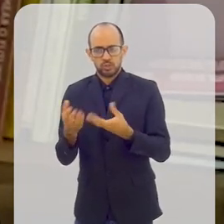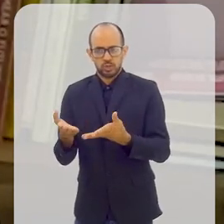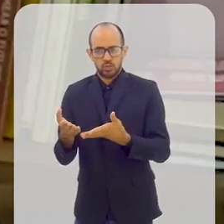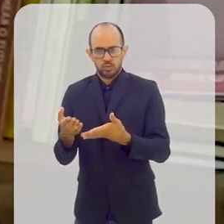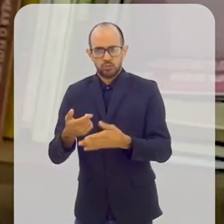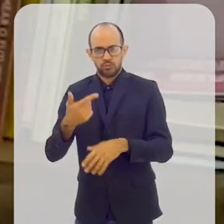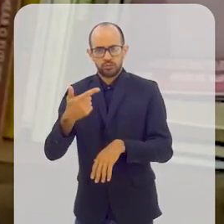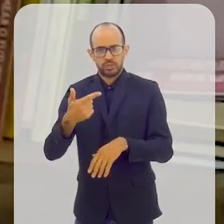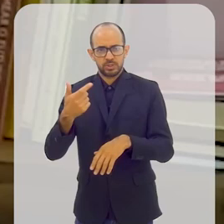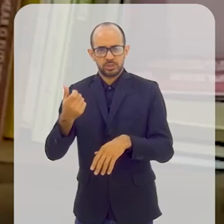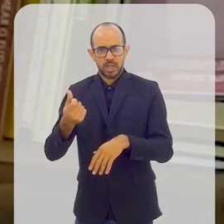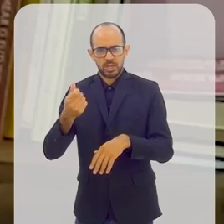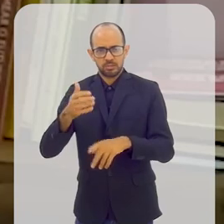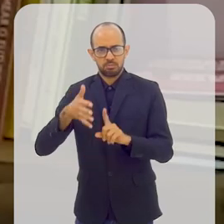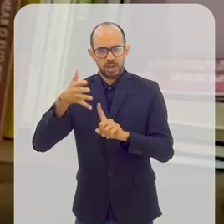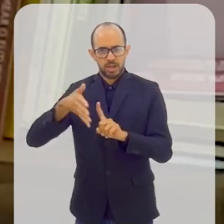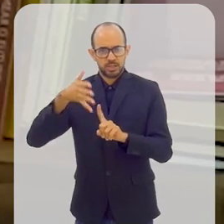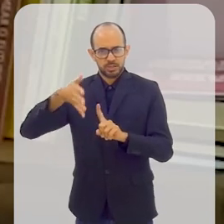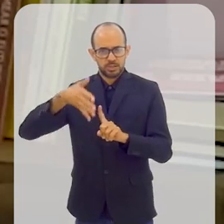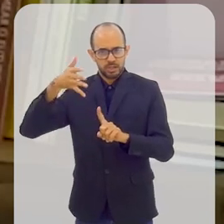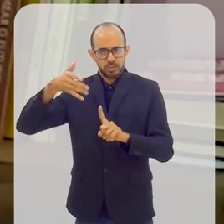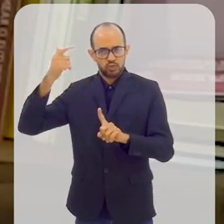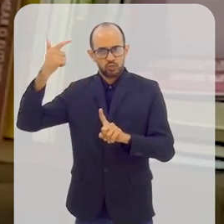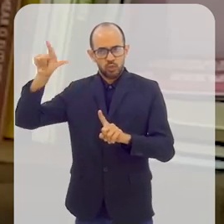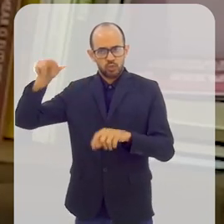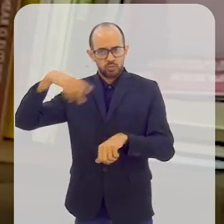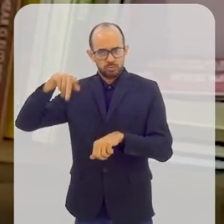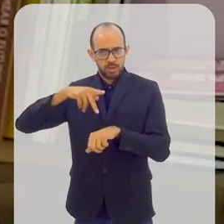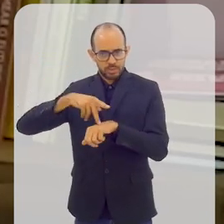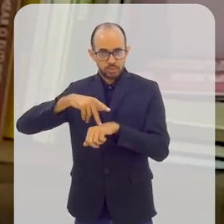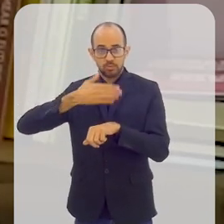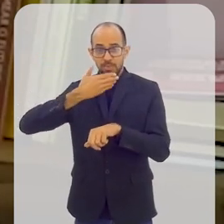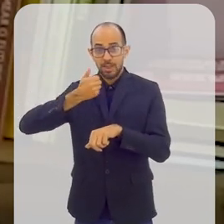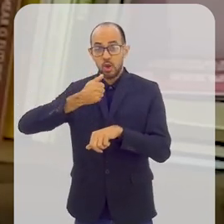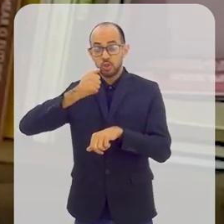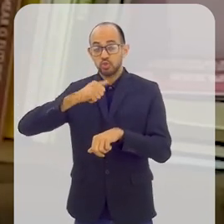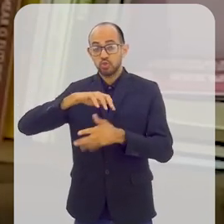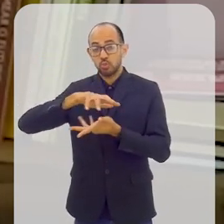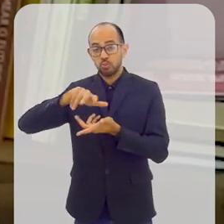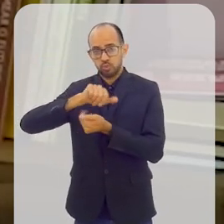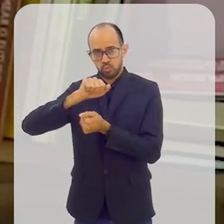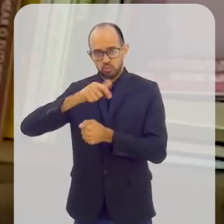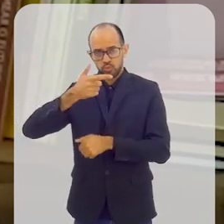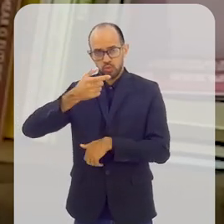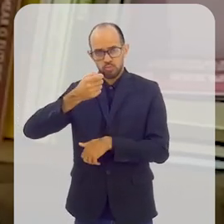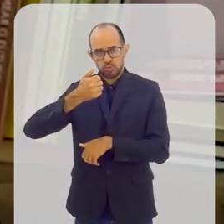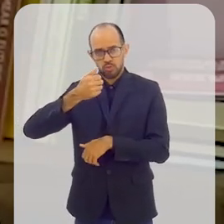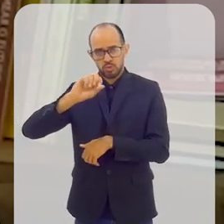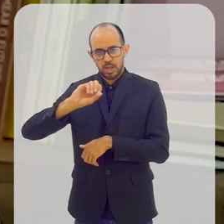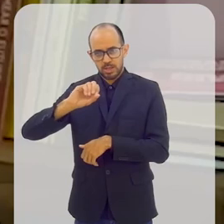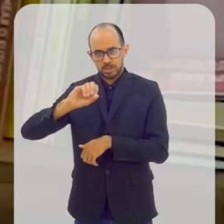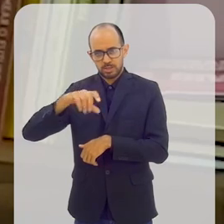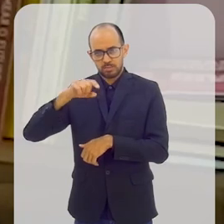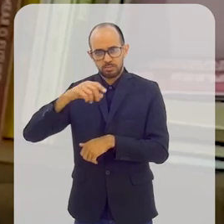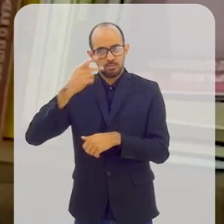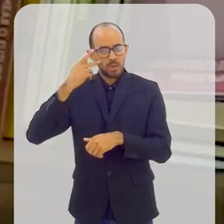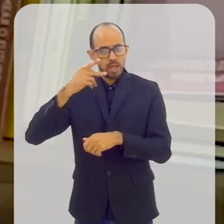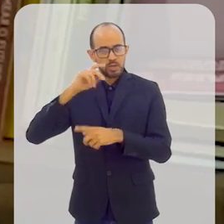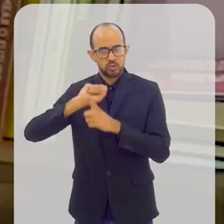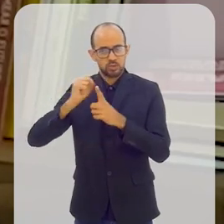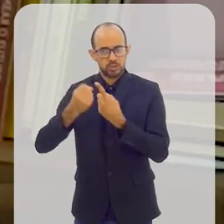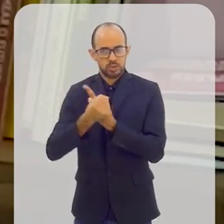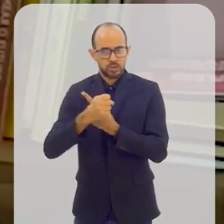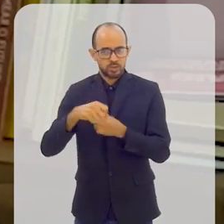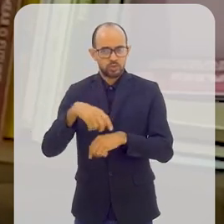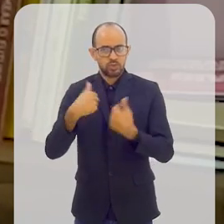26 palestrantes internacionais, os melhores do mundo até em 2010, para a sociedade. Então, a